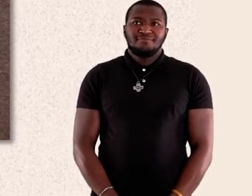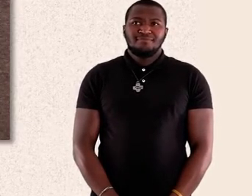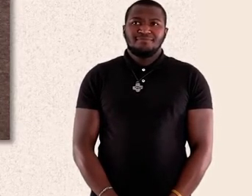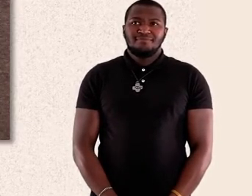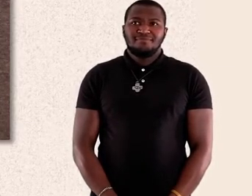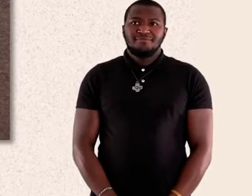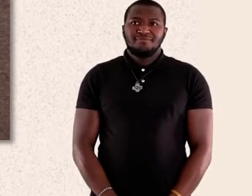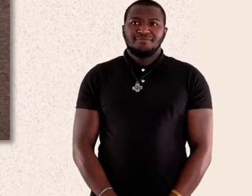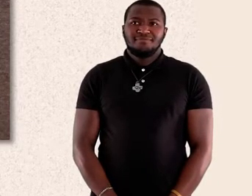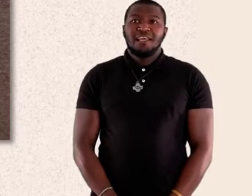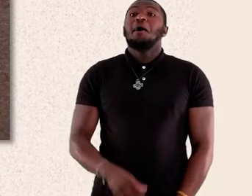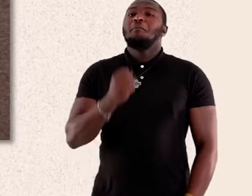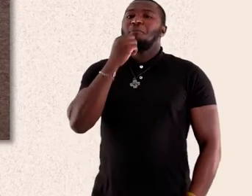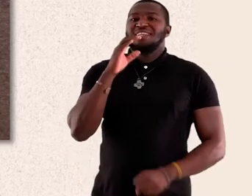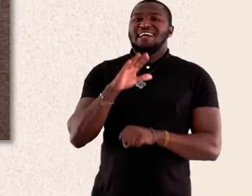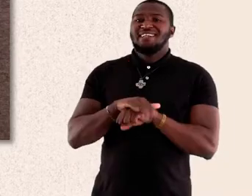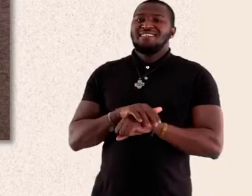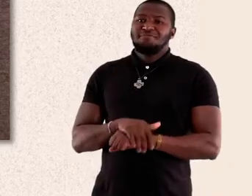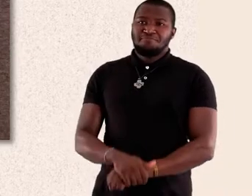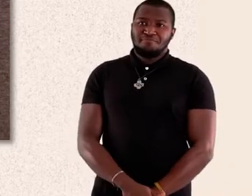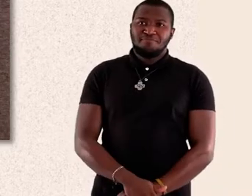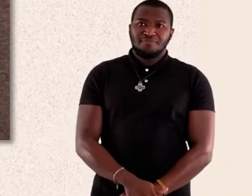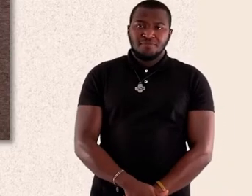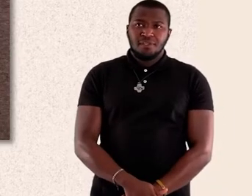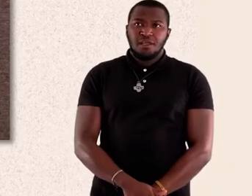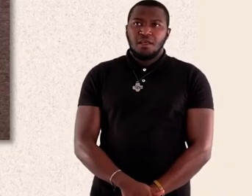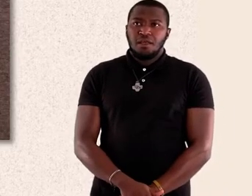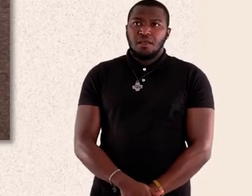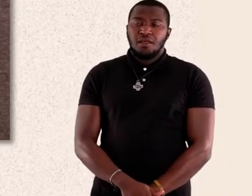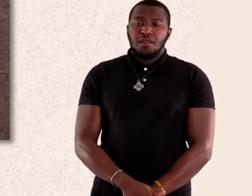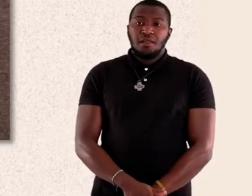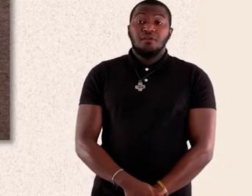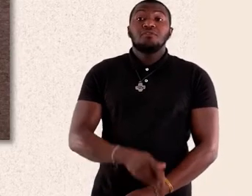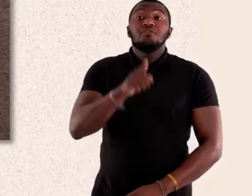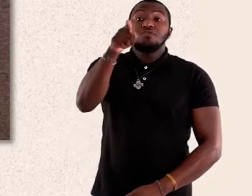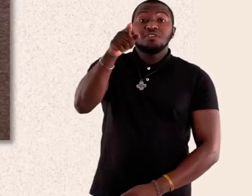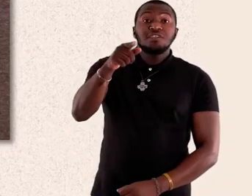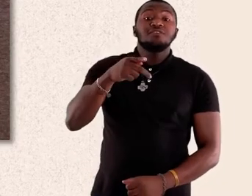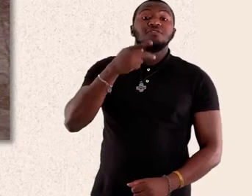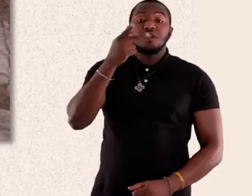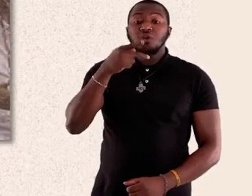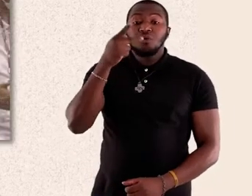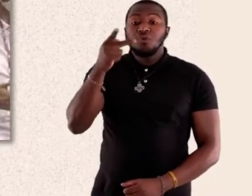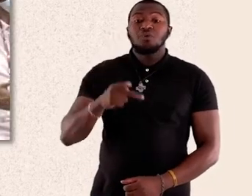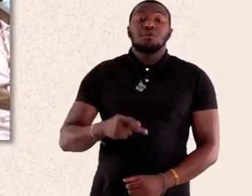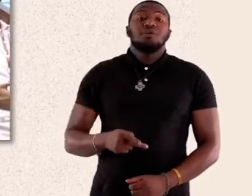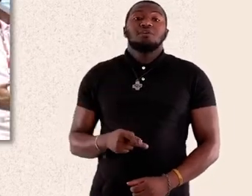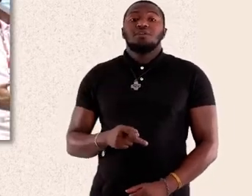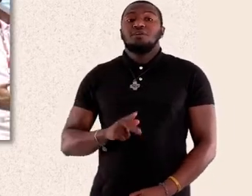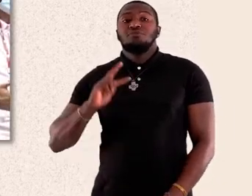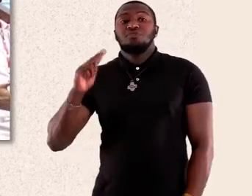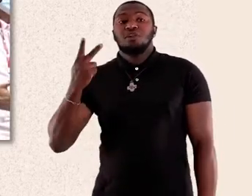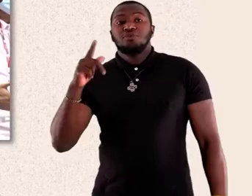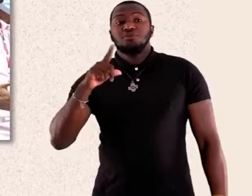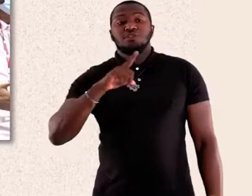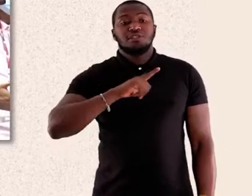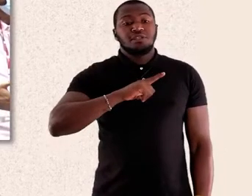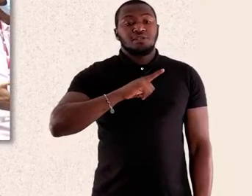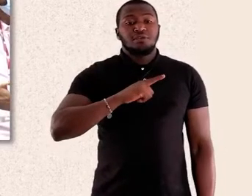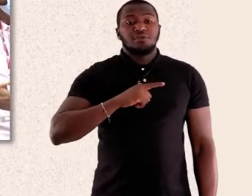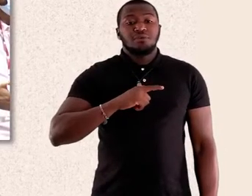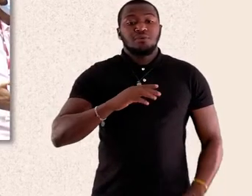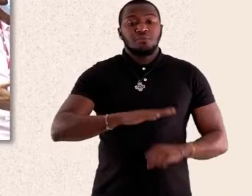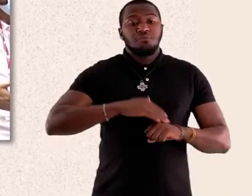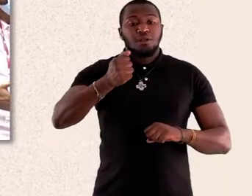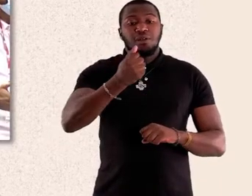E aí boa tarde boa tarde a senhora falou sobre várias vantagens de se ter um melhor amigo